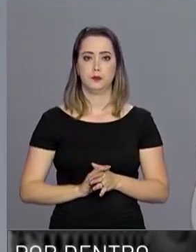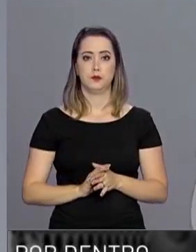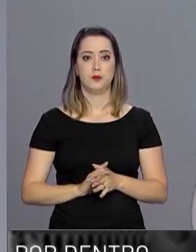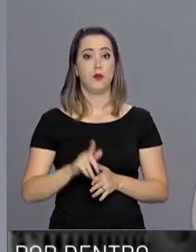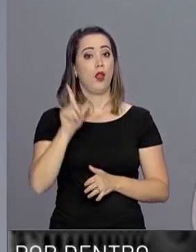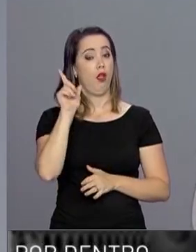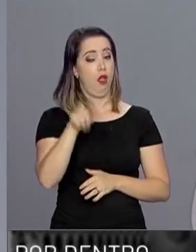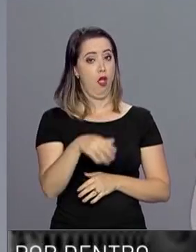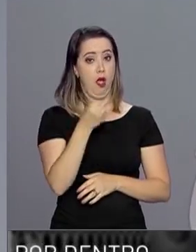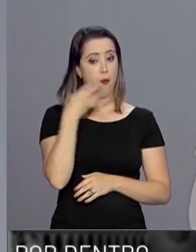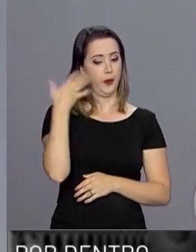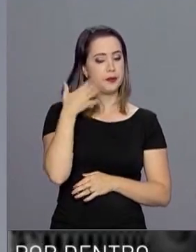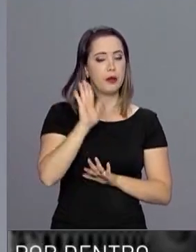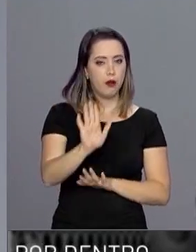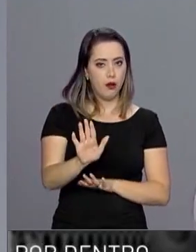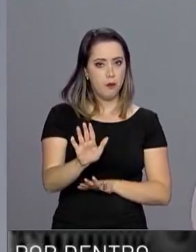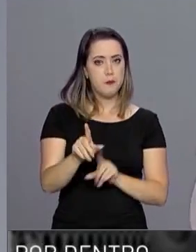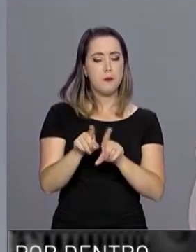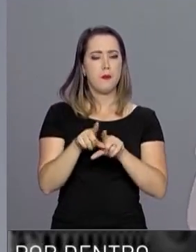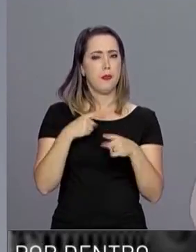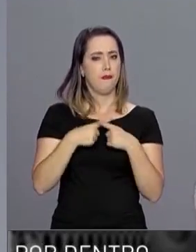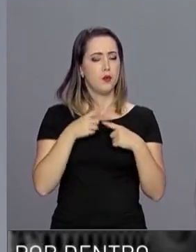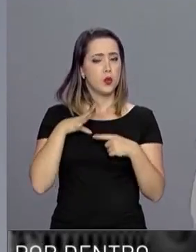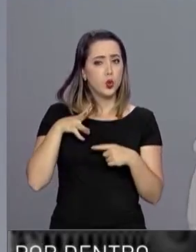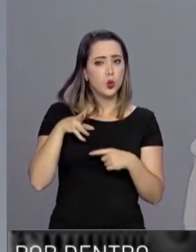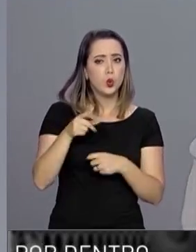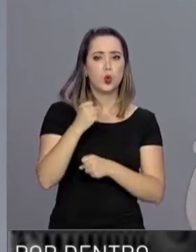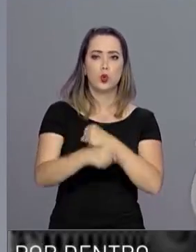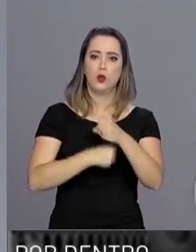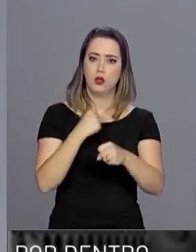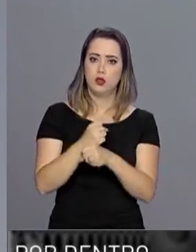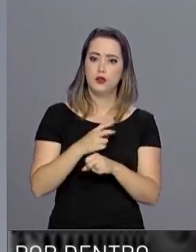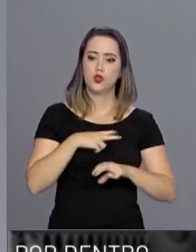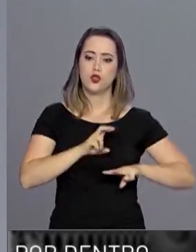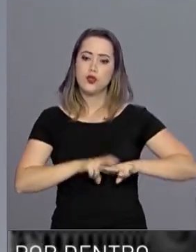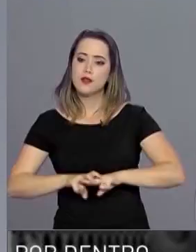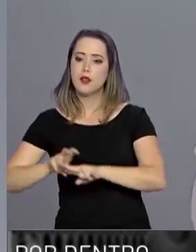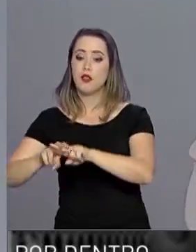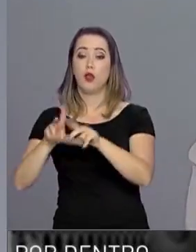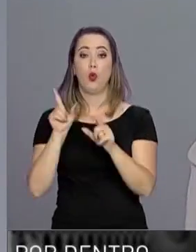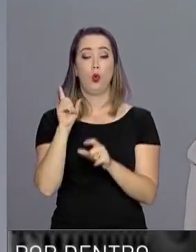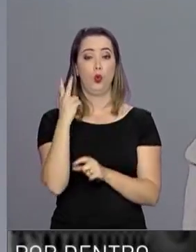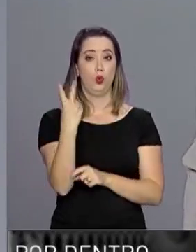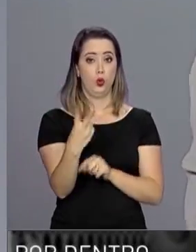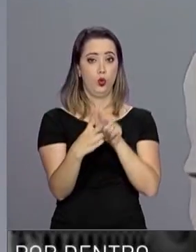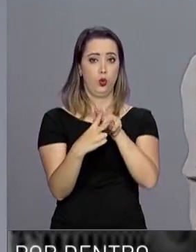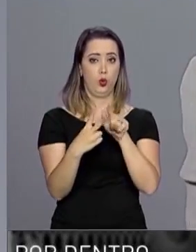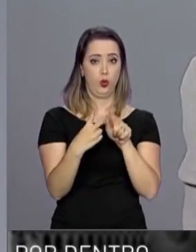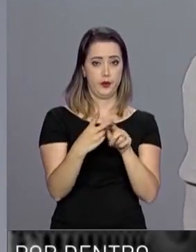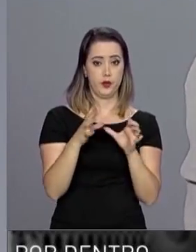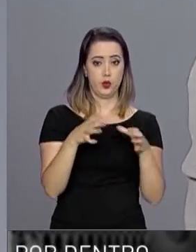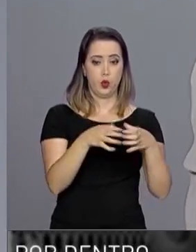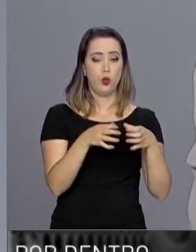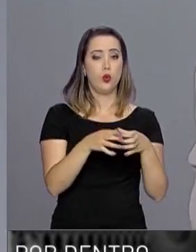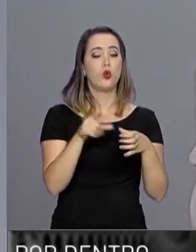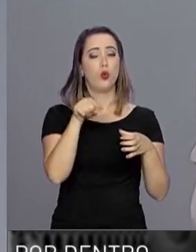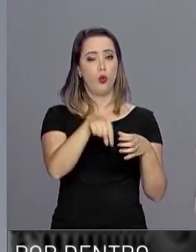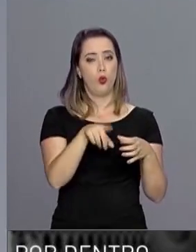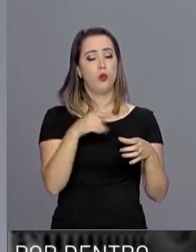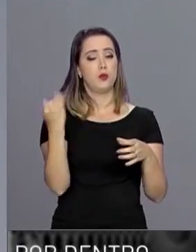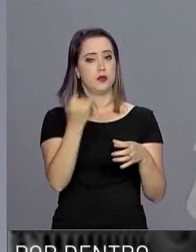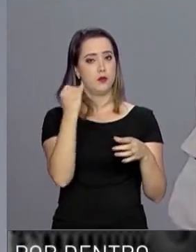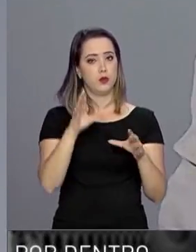muito bom explicar isso, né? Todos os anos, nós sentamos com 2 instituições que são importantes. A Andifes, que é